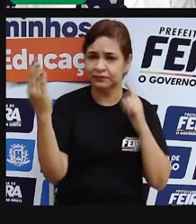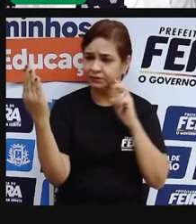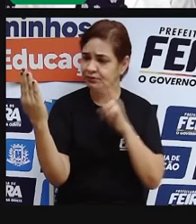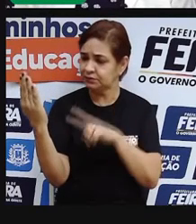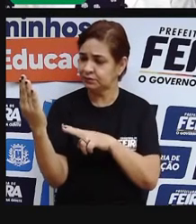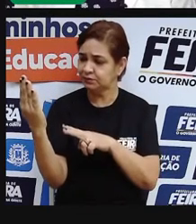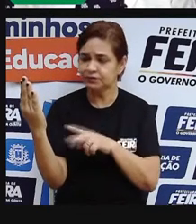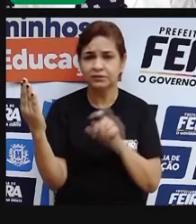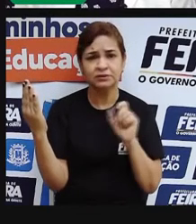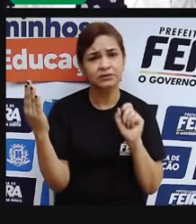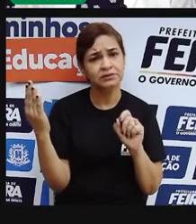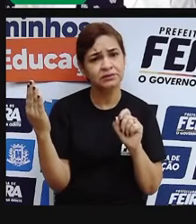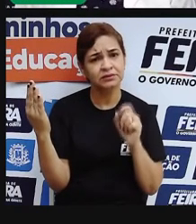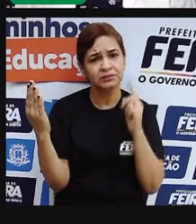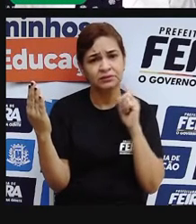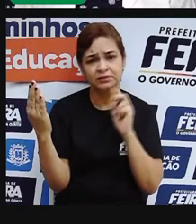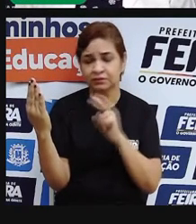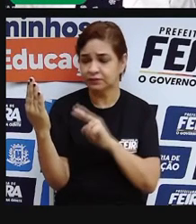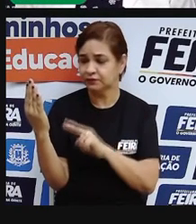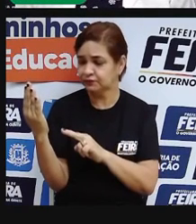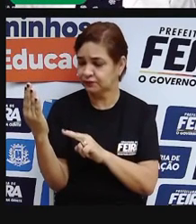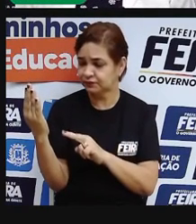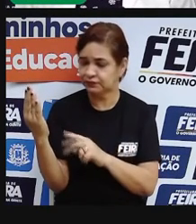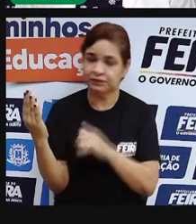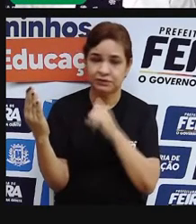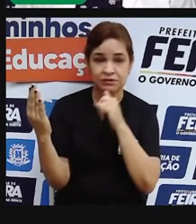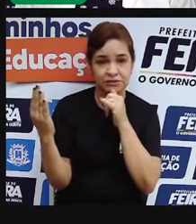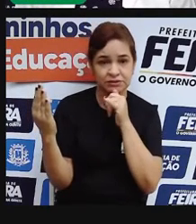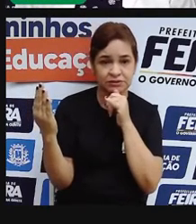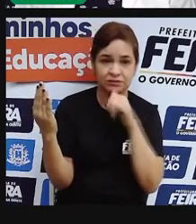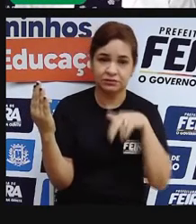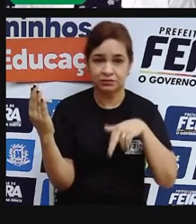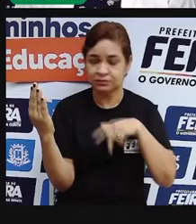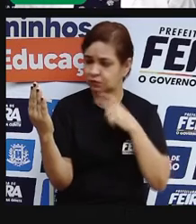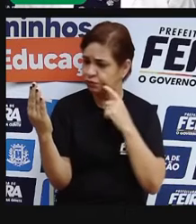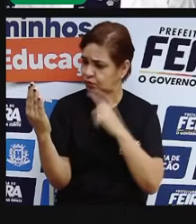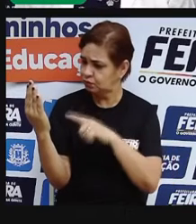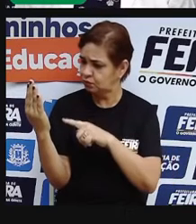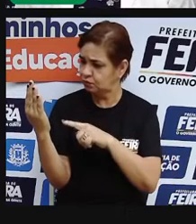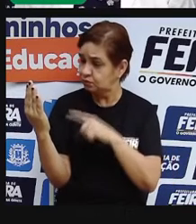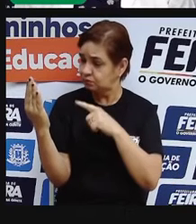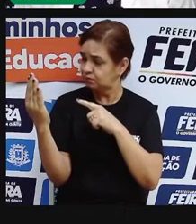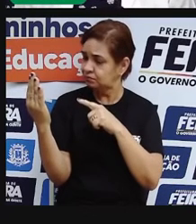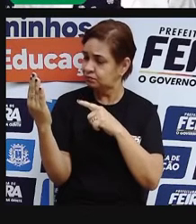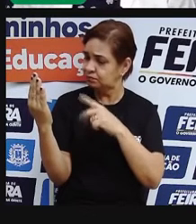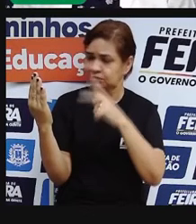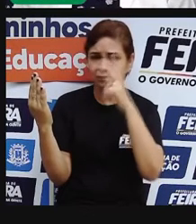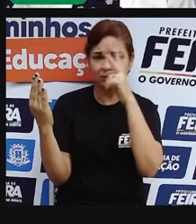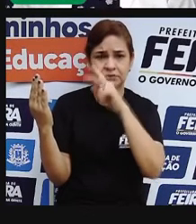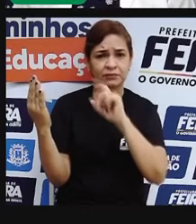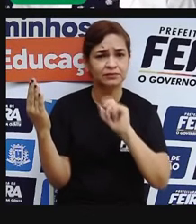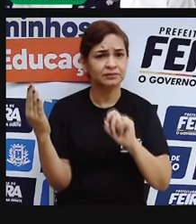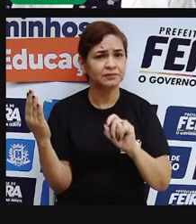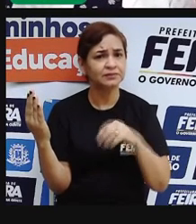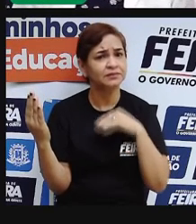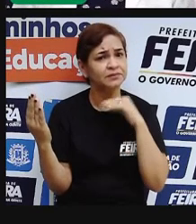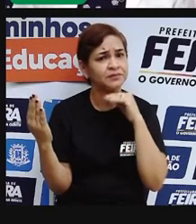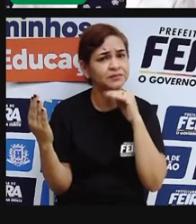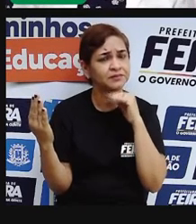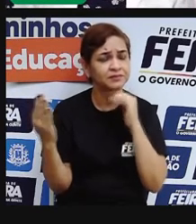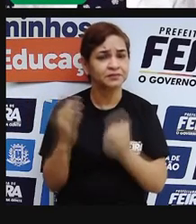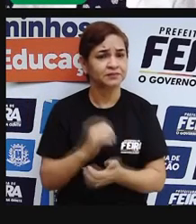espelho Ou seja você chegou em frente o espelho se olhou e lembrou de quem da sua mãe